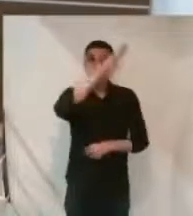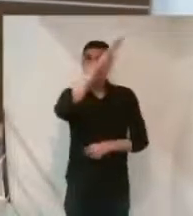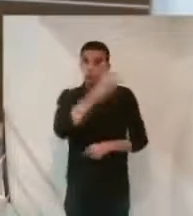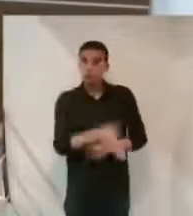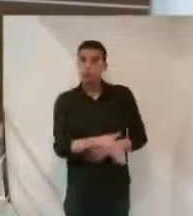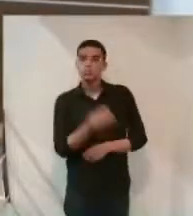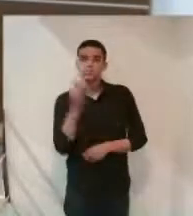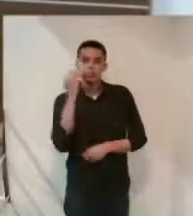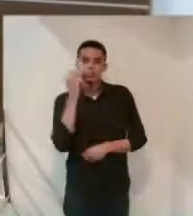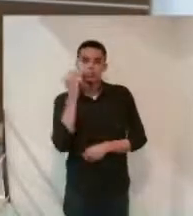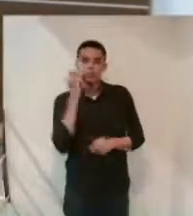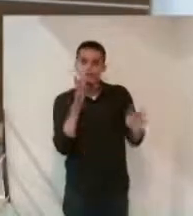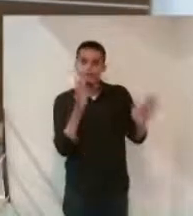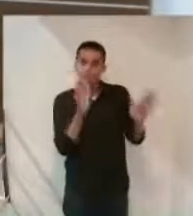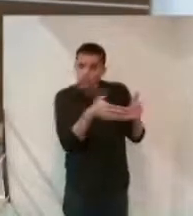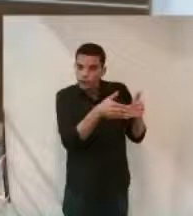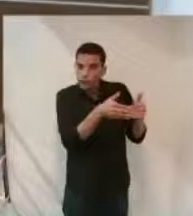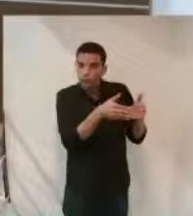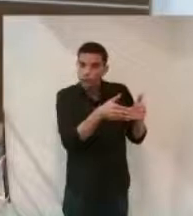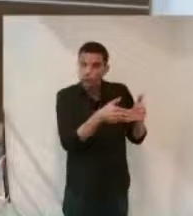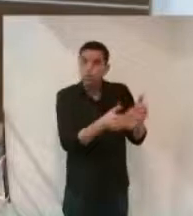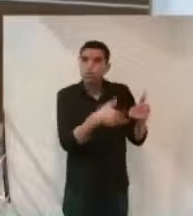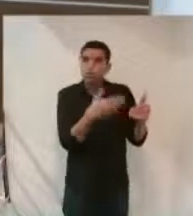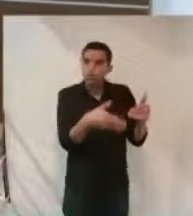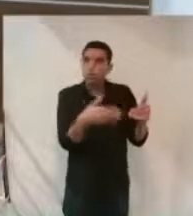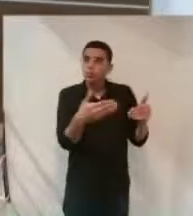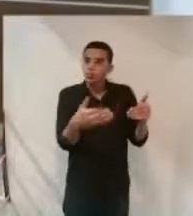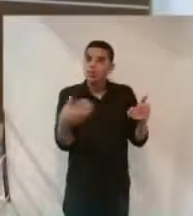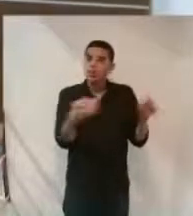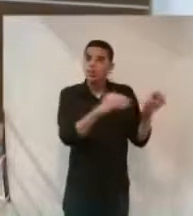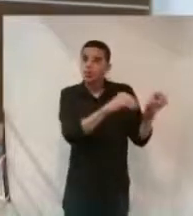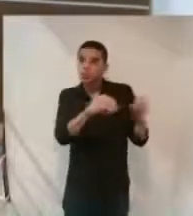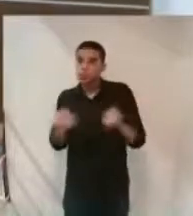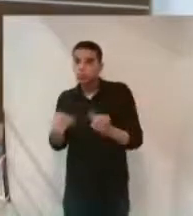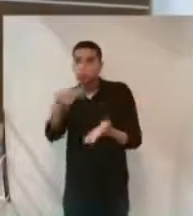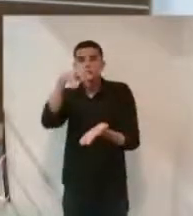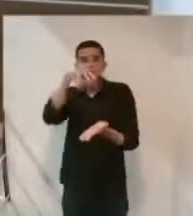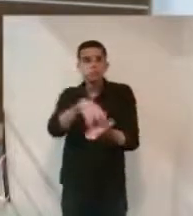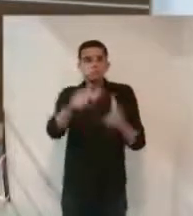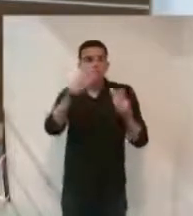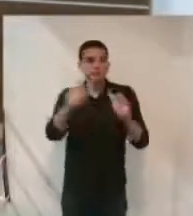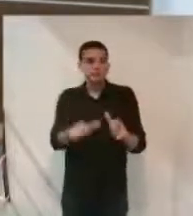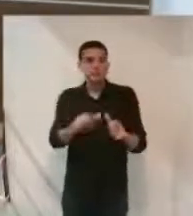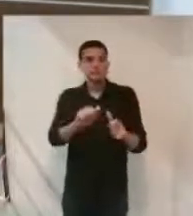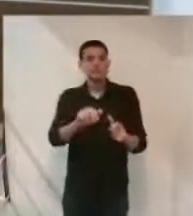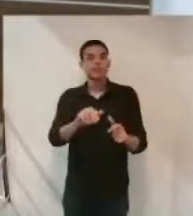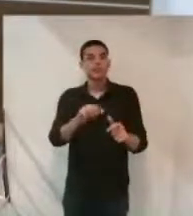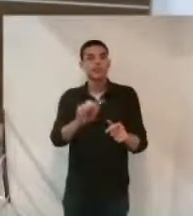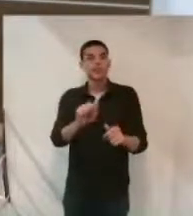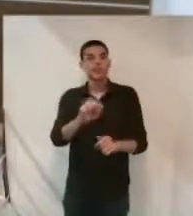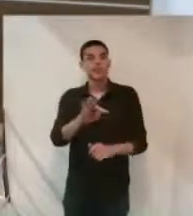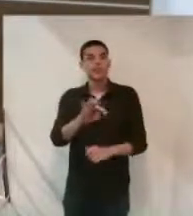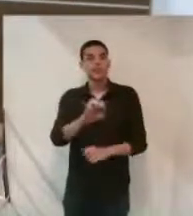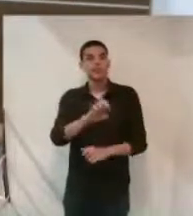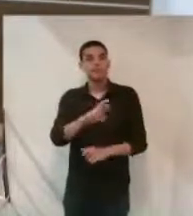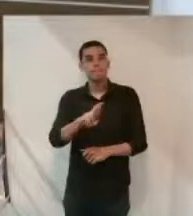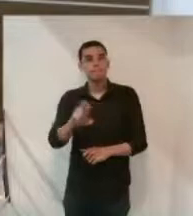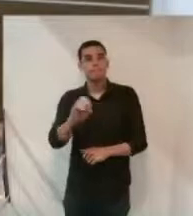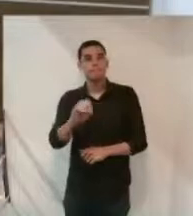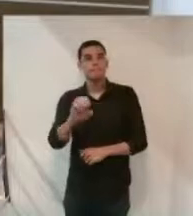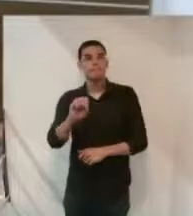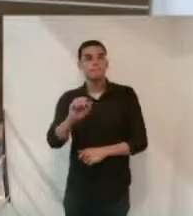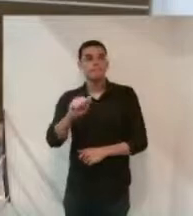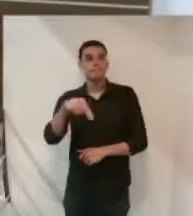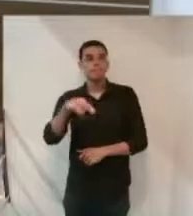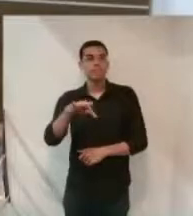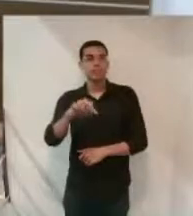atacou, nos lixões, para colocar em aterro sanitário. Tá? Portugal eliminou há 25 anos aterros